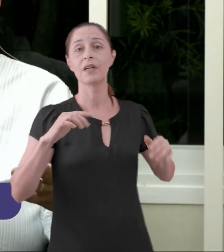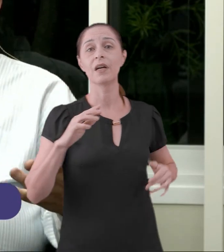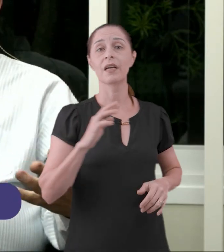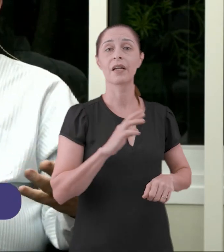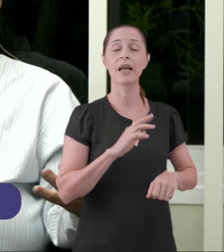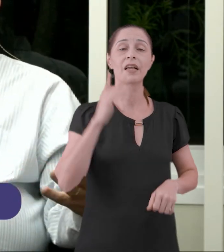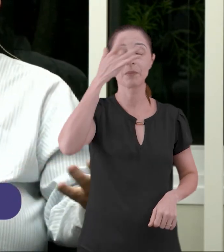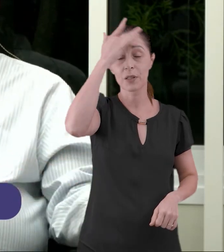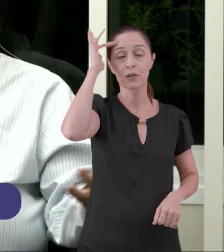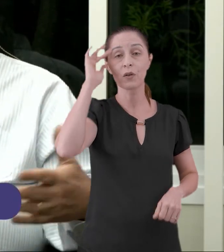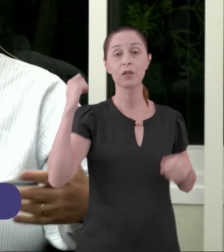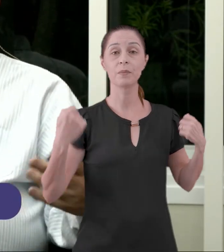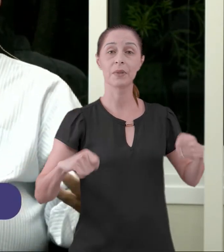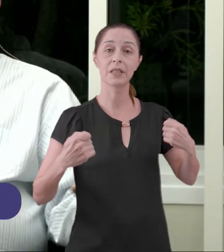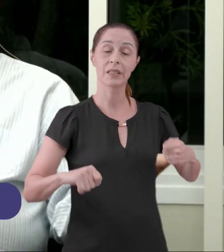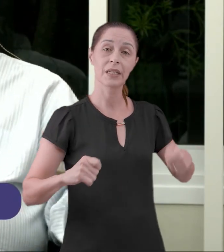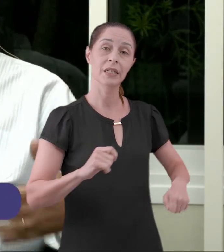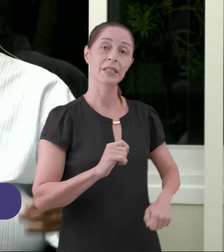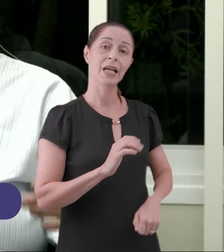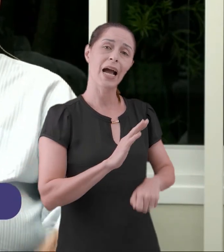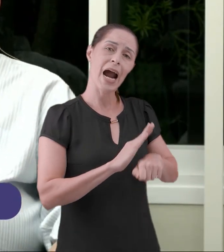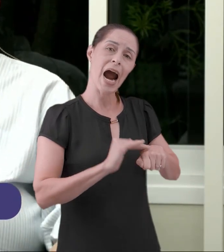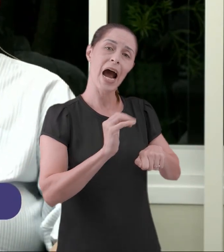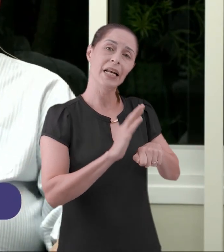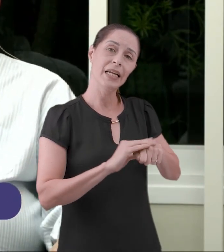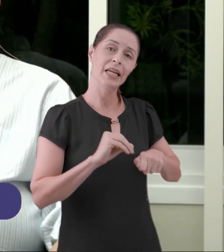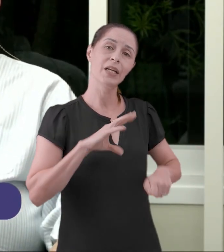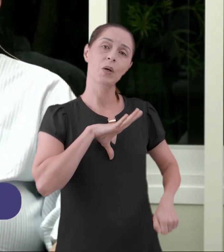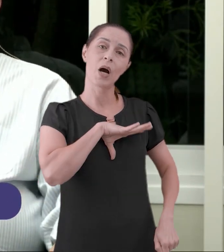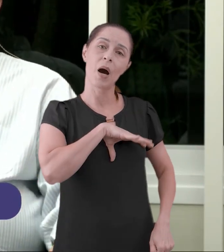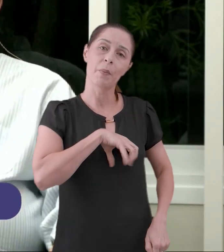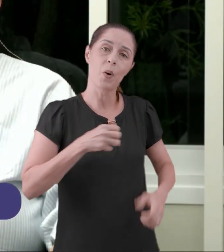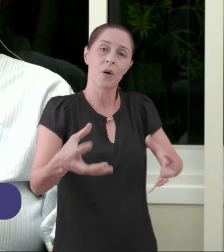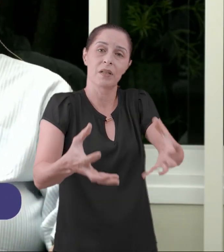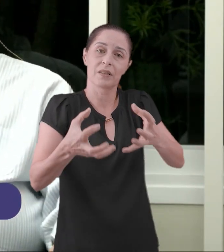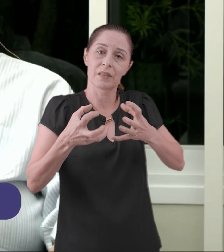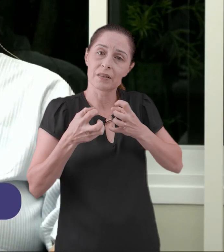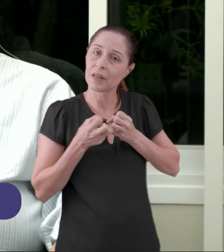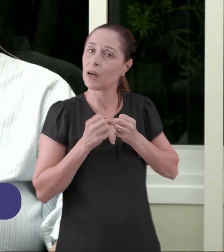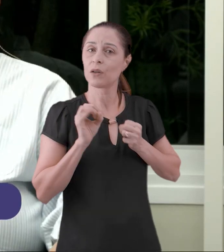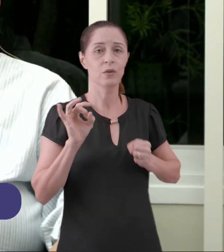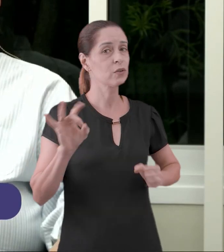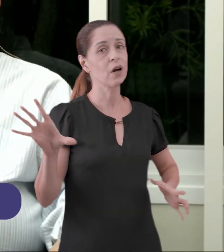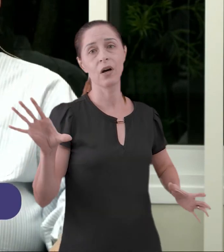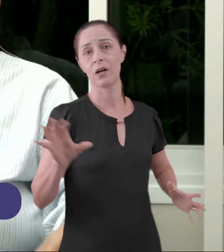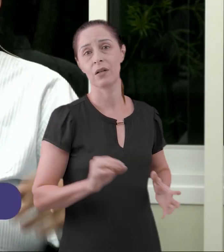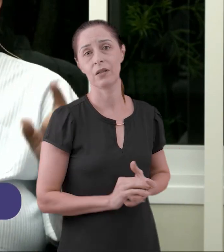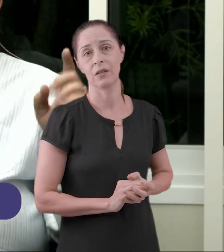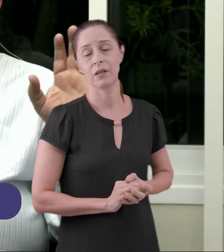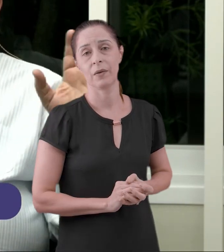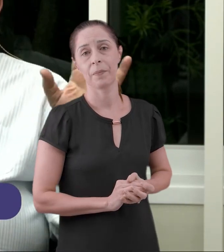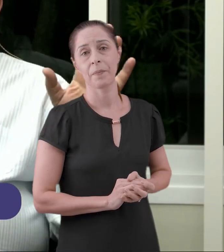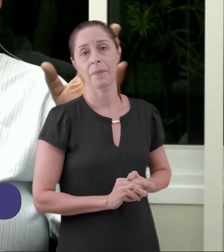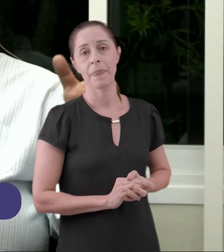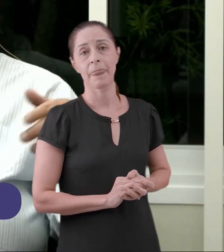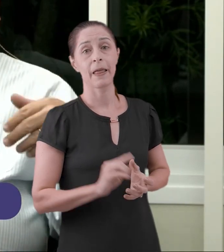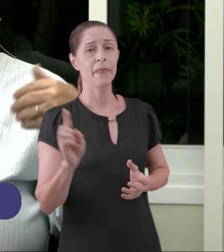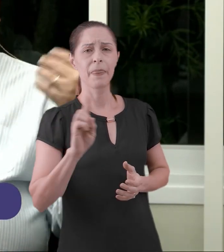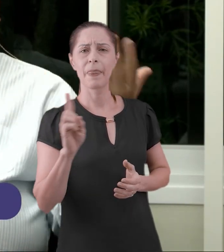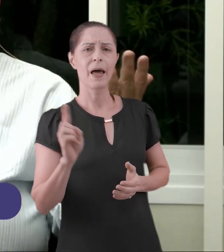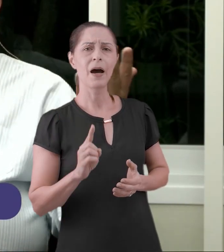amor, de acolhimento, de aceitação. Então, eu creio que esse é o papel da igreja. Não estou falando aqui